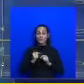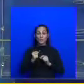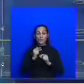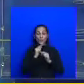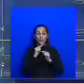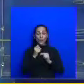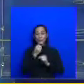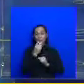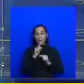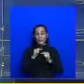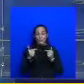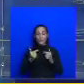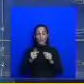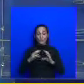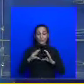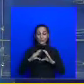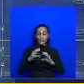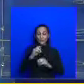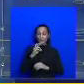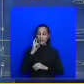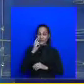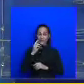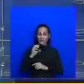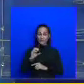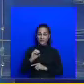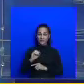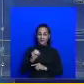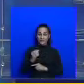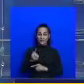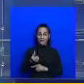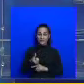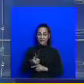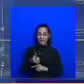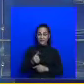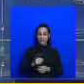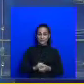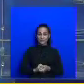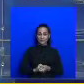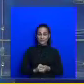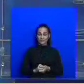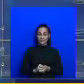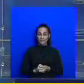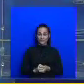sorte para você. Bola rosa 06. Rosa 06.